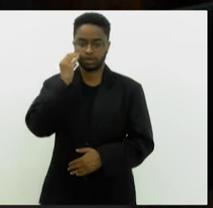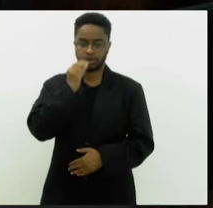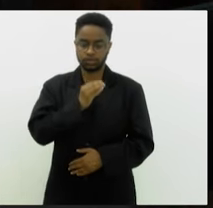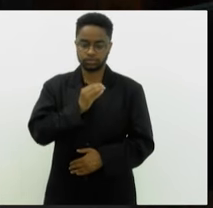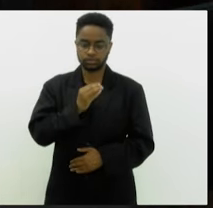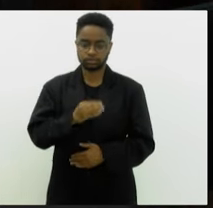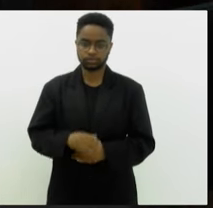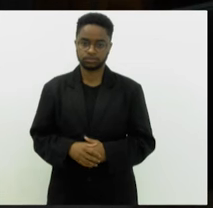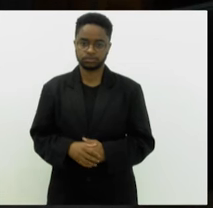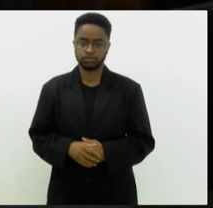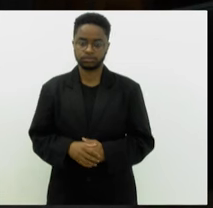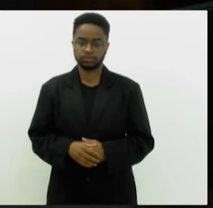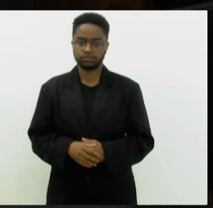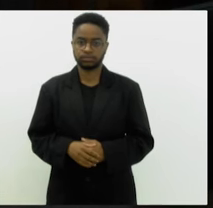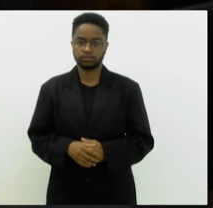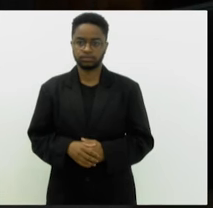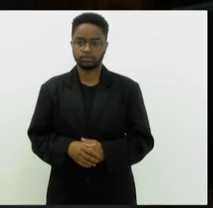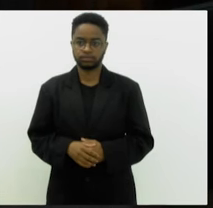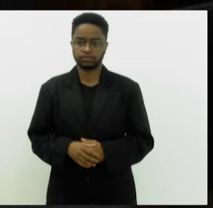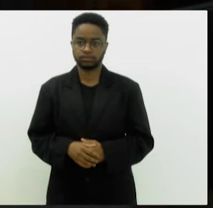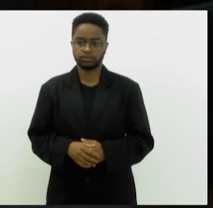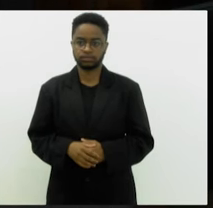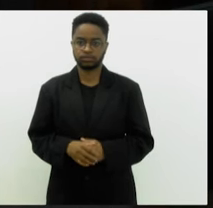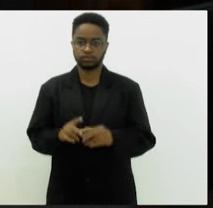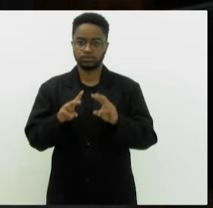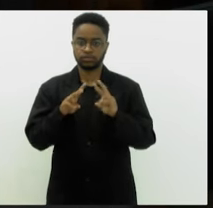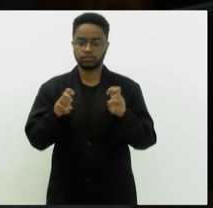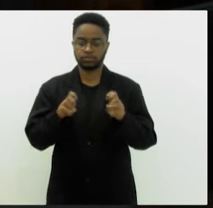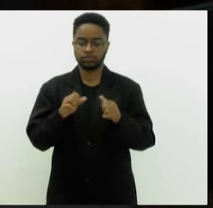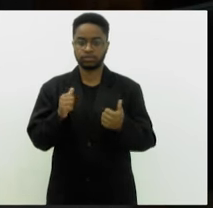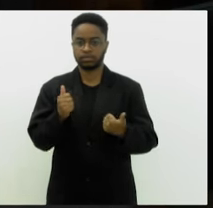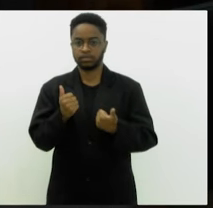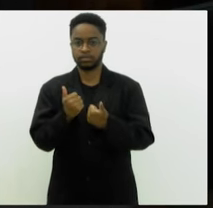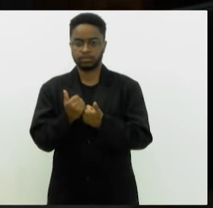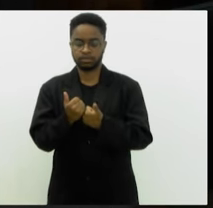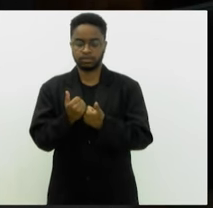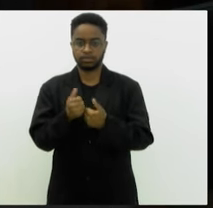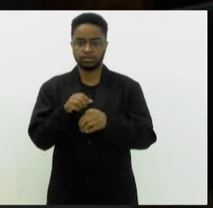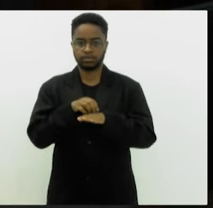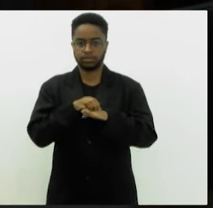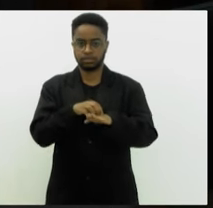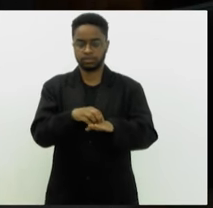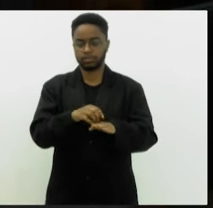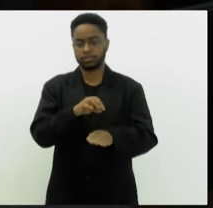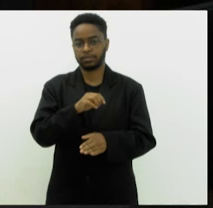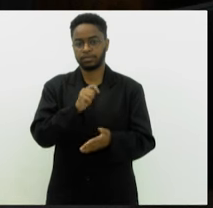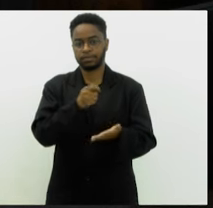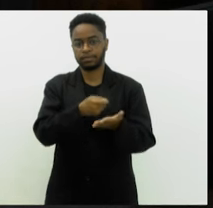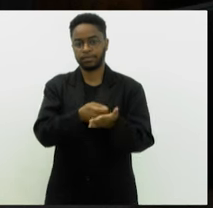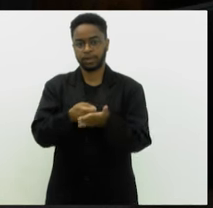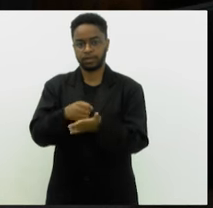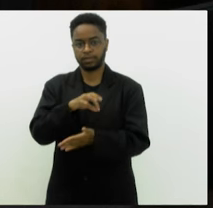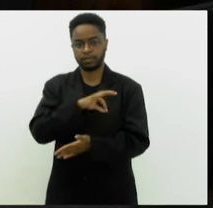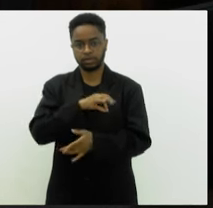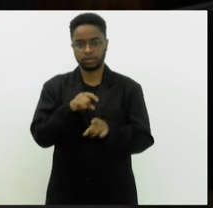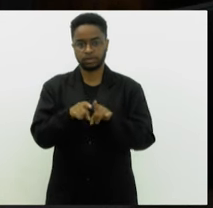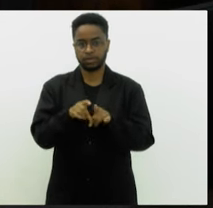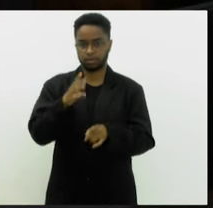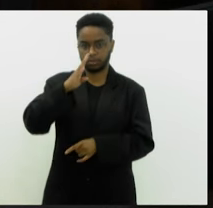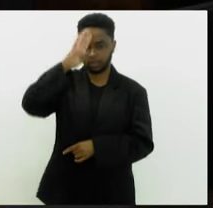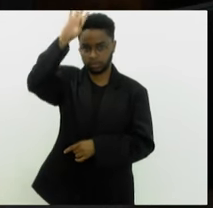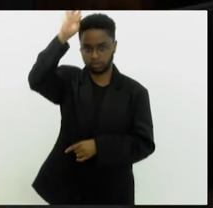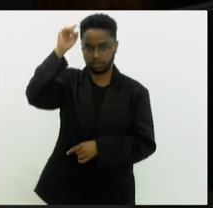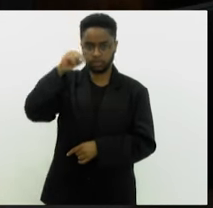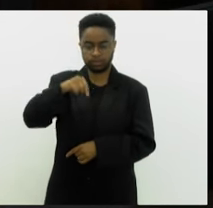que o valor referente ao auxílio transporte pago aos policiais militares e bombeiro militar do Estado do